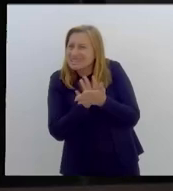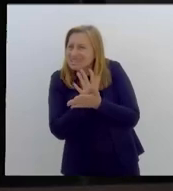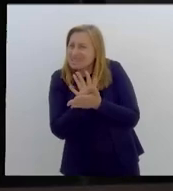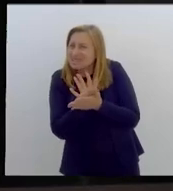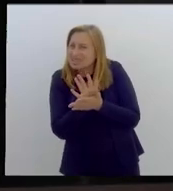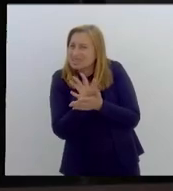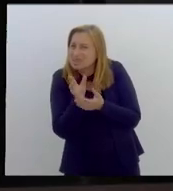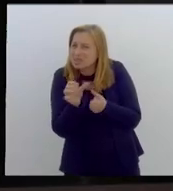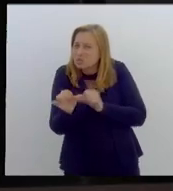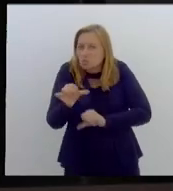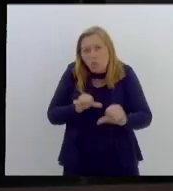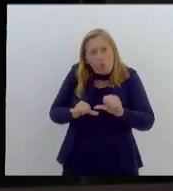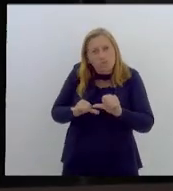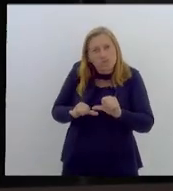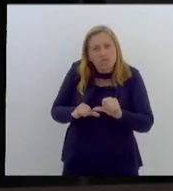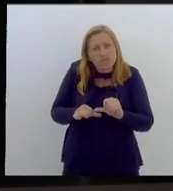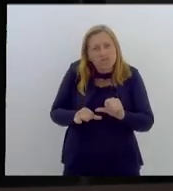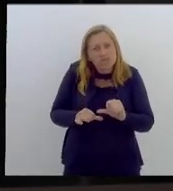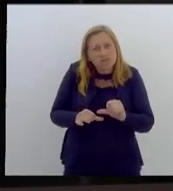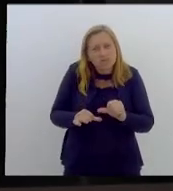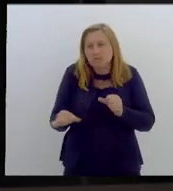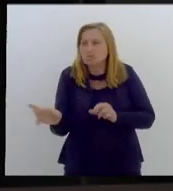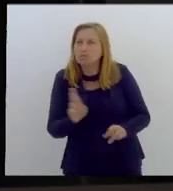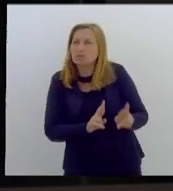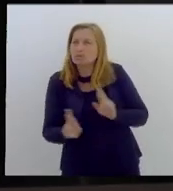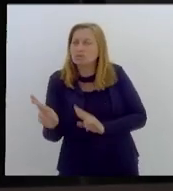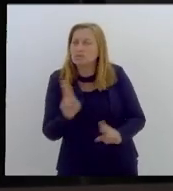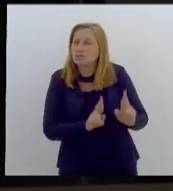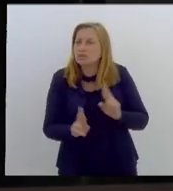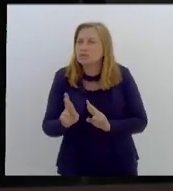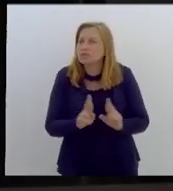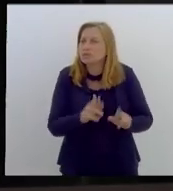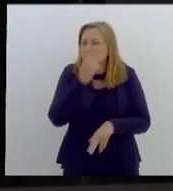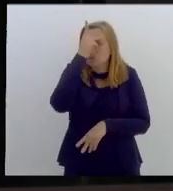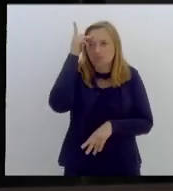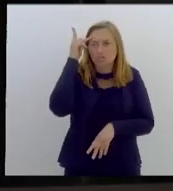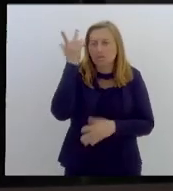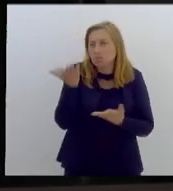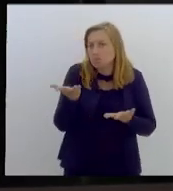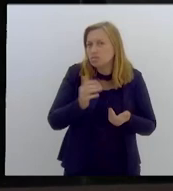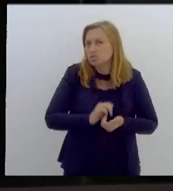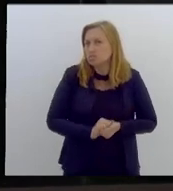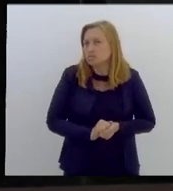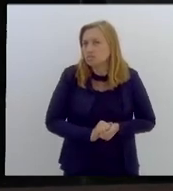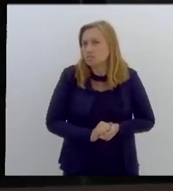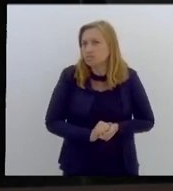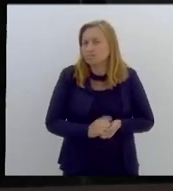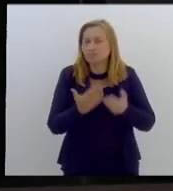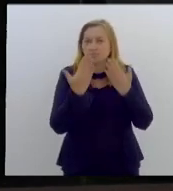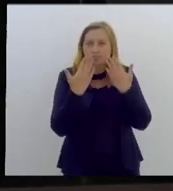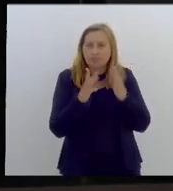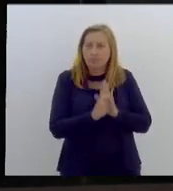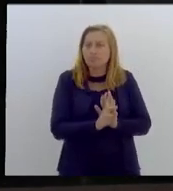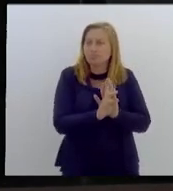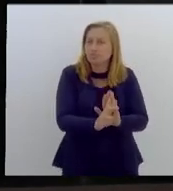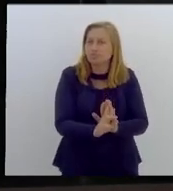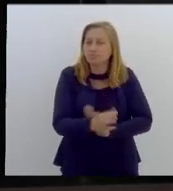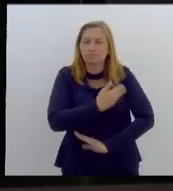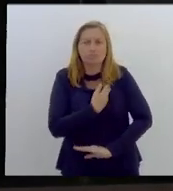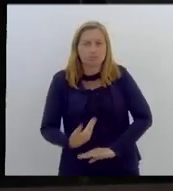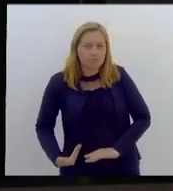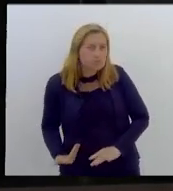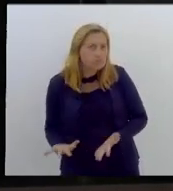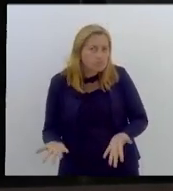não há nenhum contraditório em relação às pessoas, né, que representam o governo,